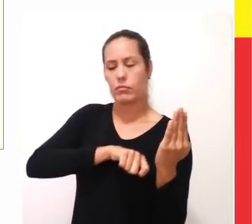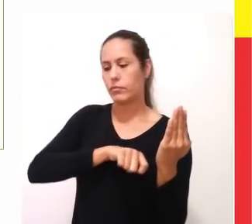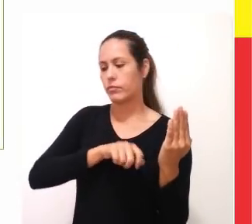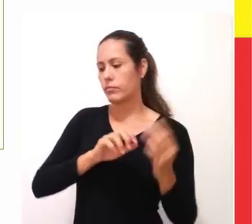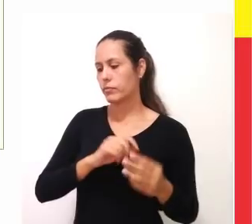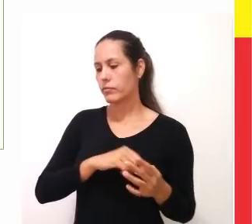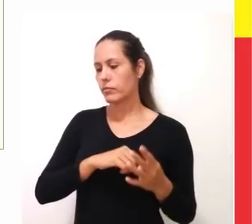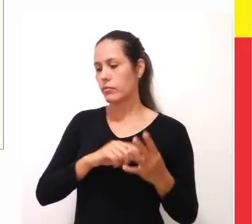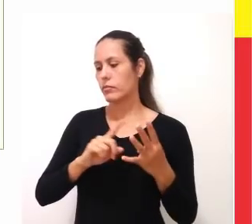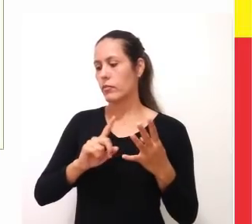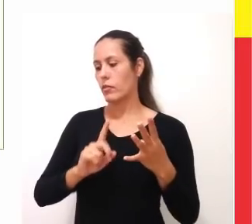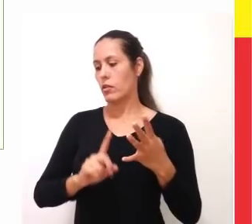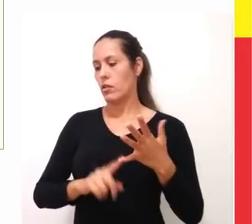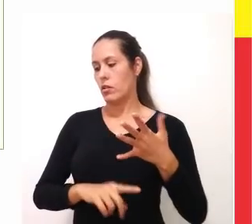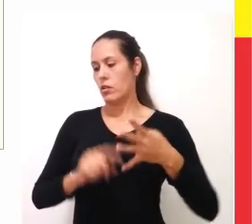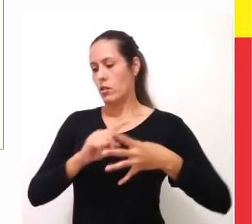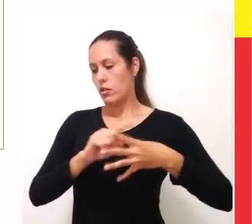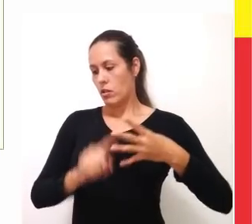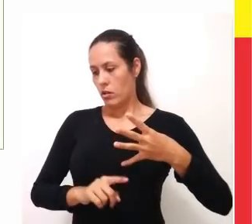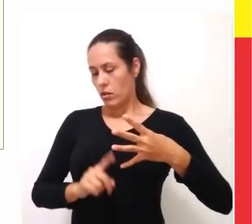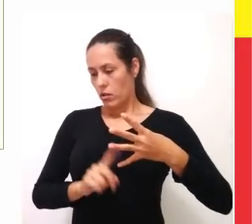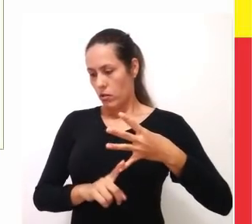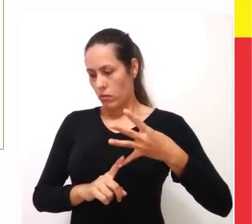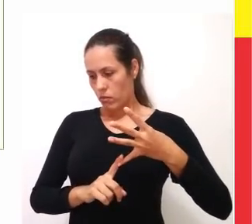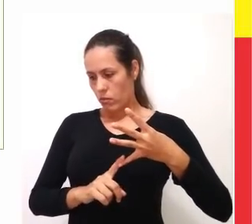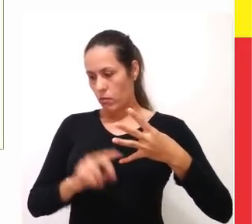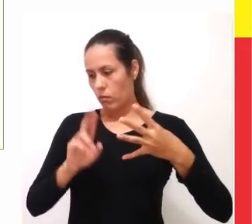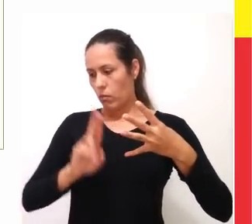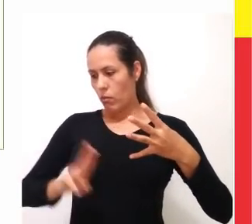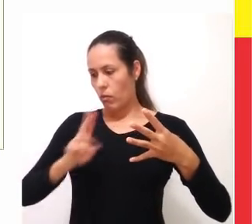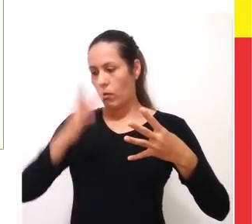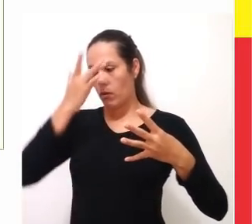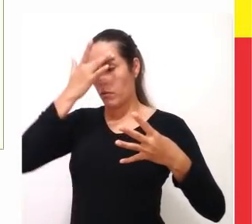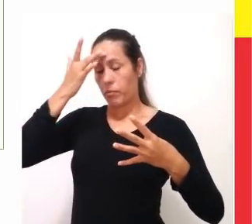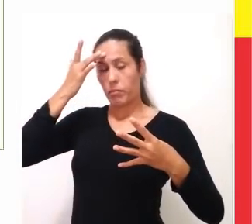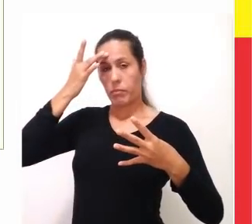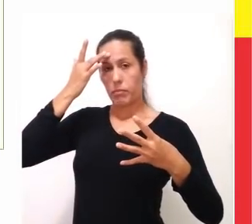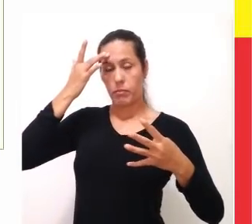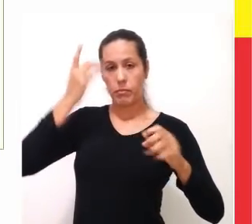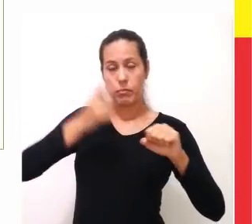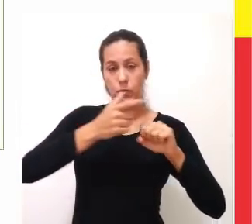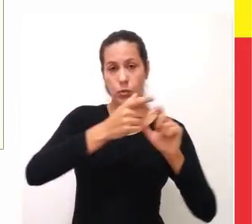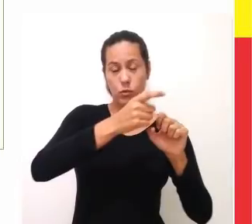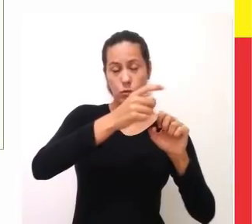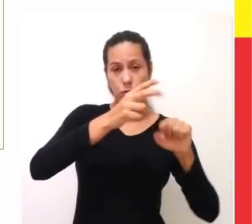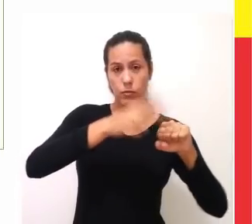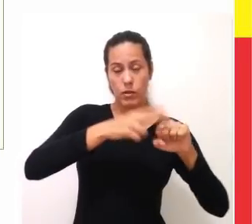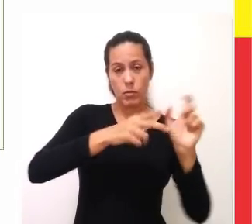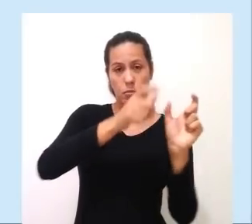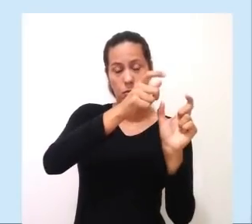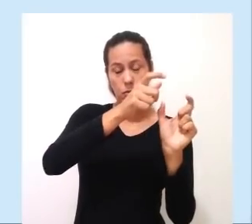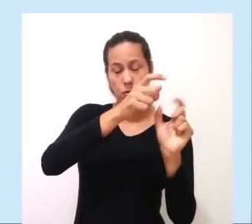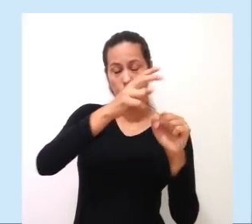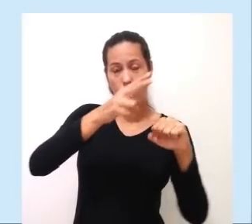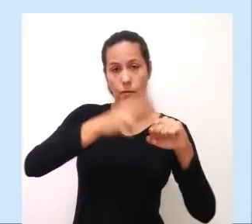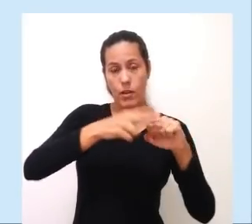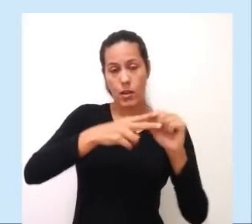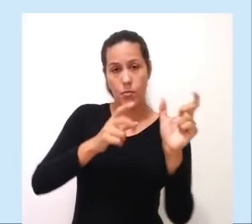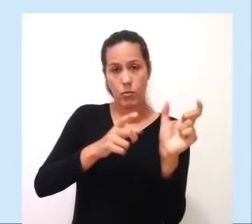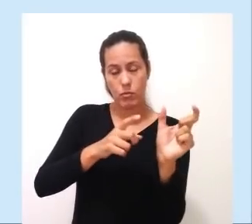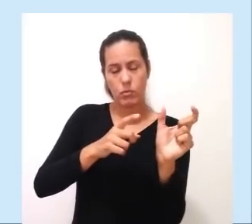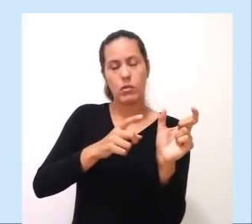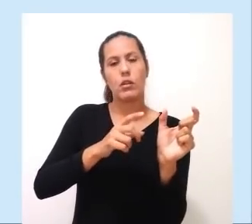pessoa, evitar eu acho, eu penso, eu vejo. O uso do discurso indireto, que está retomando também